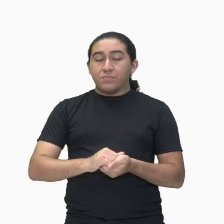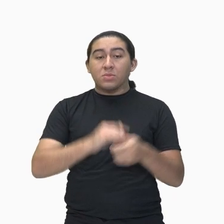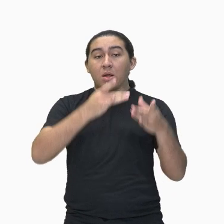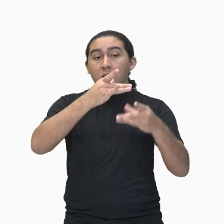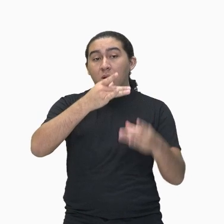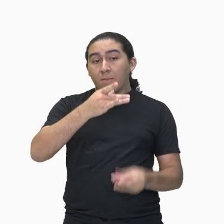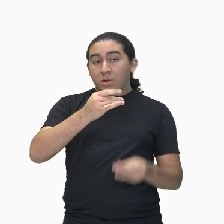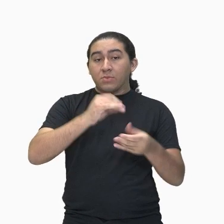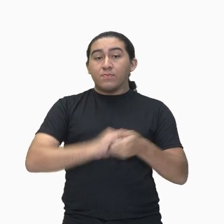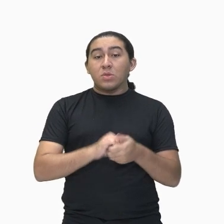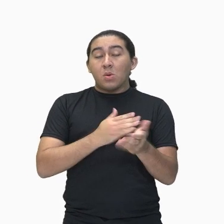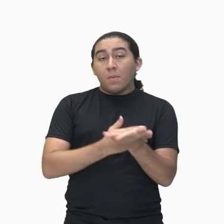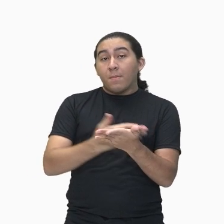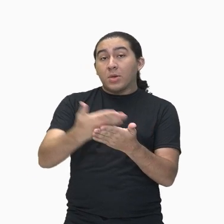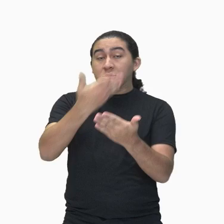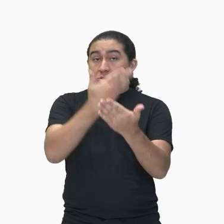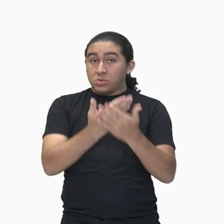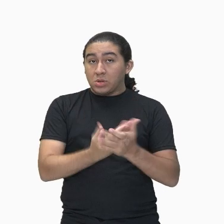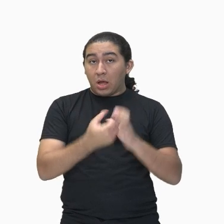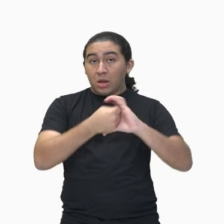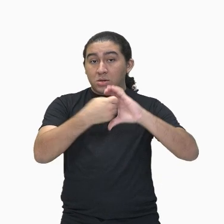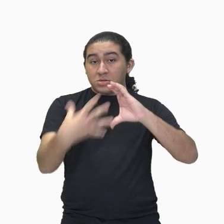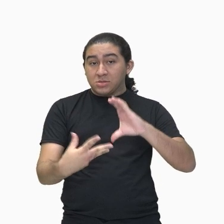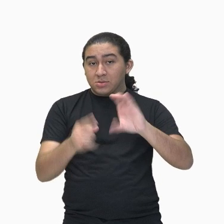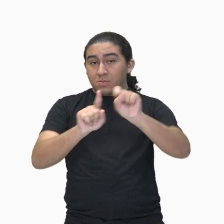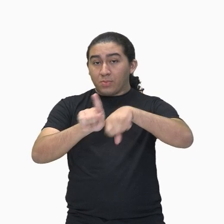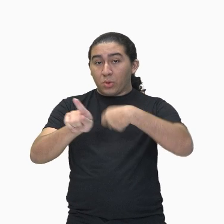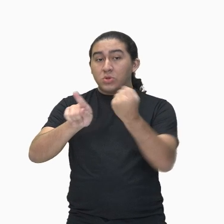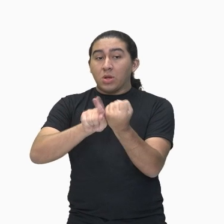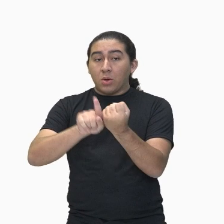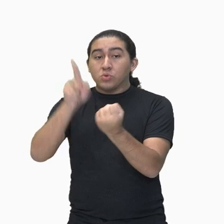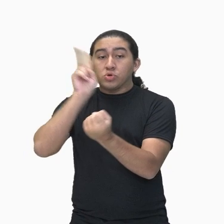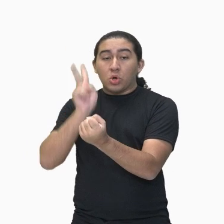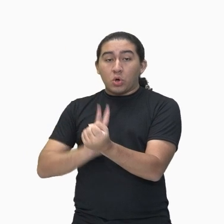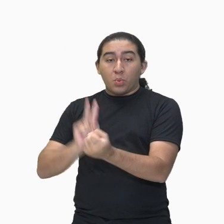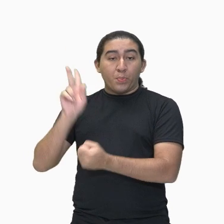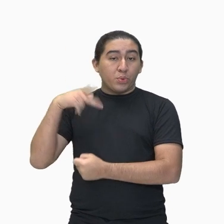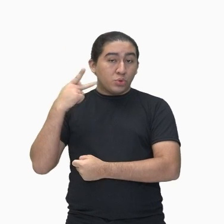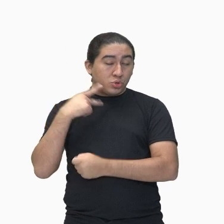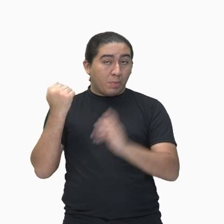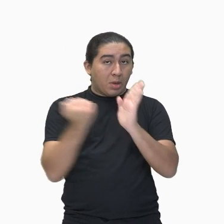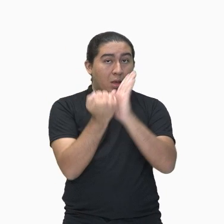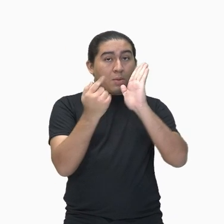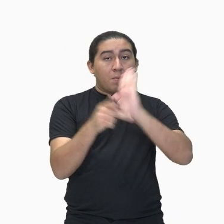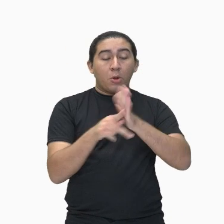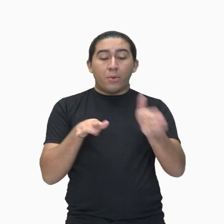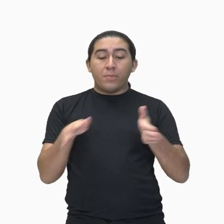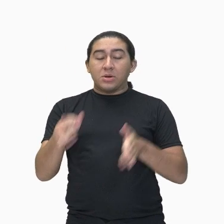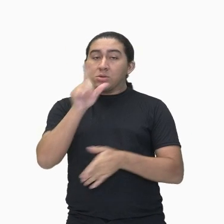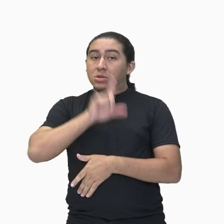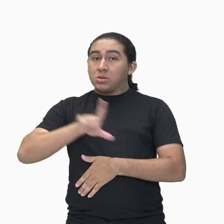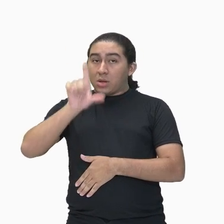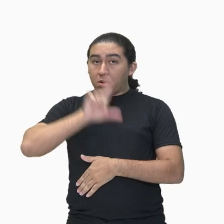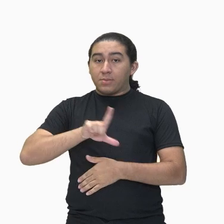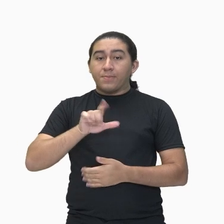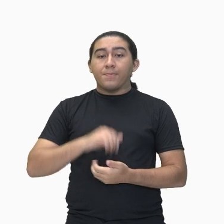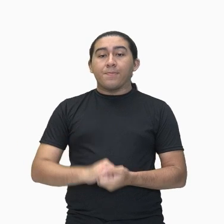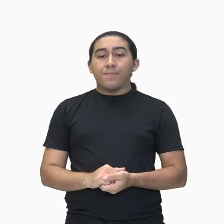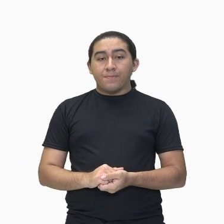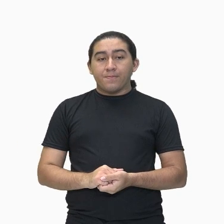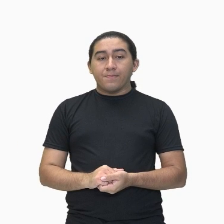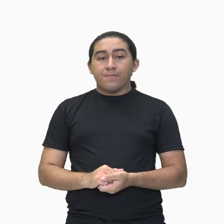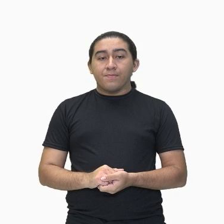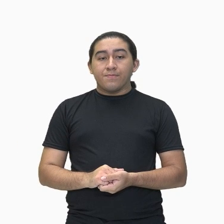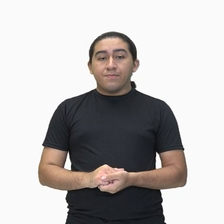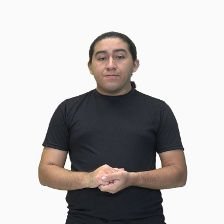Detalhamento, introdução aos aspectos sociais, históricos e políticos que marcaram o